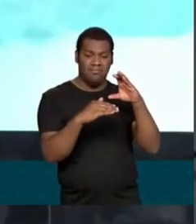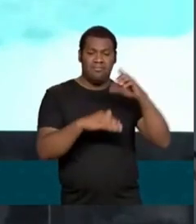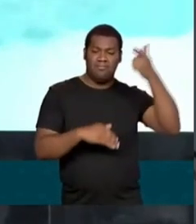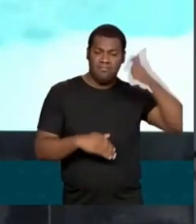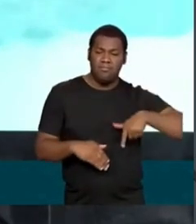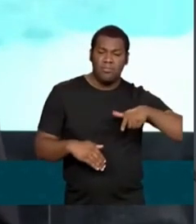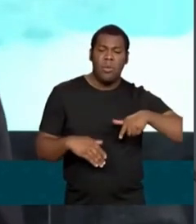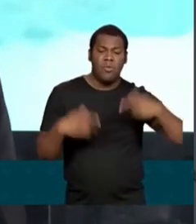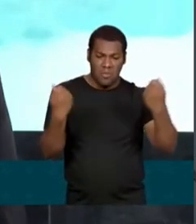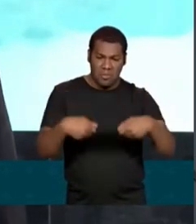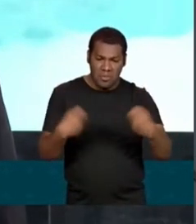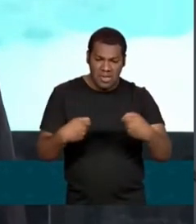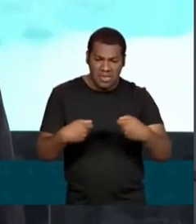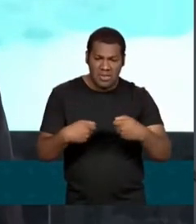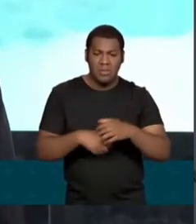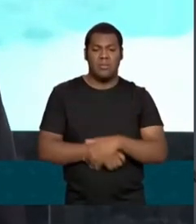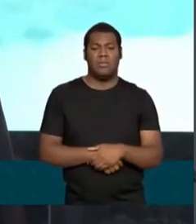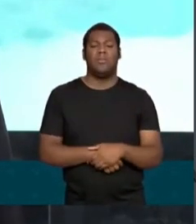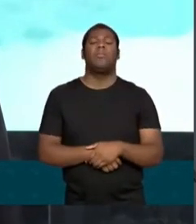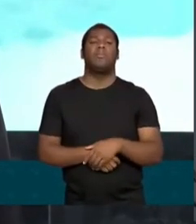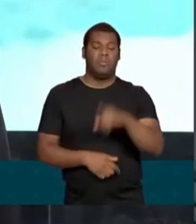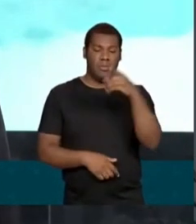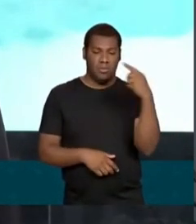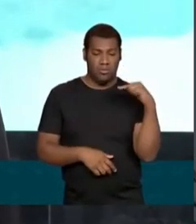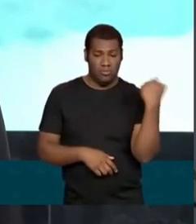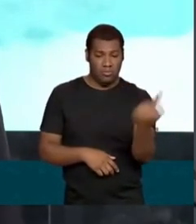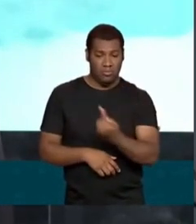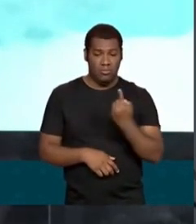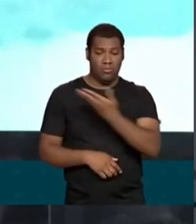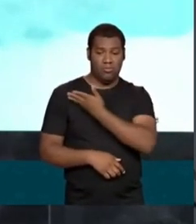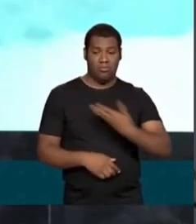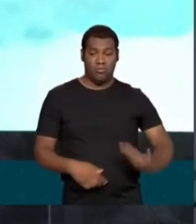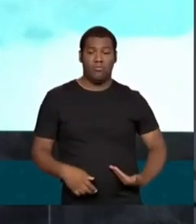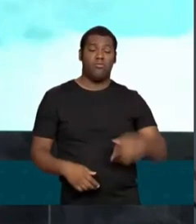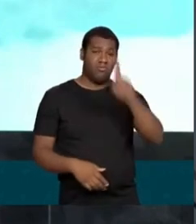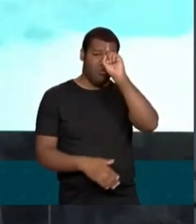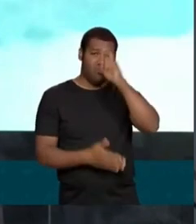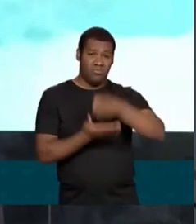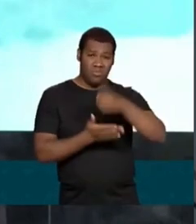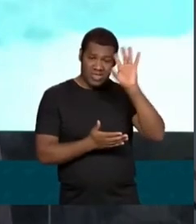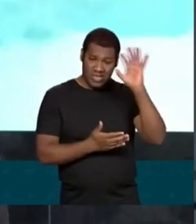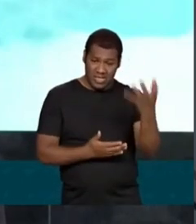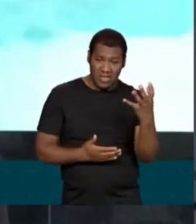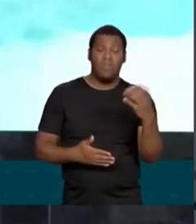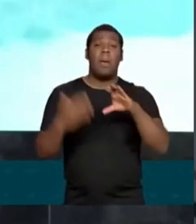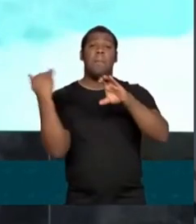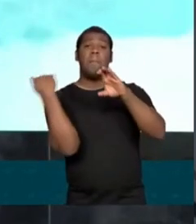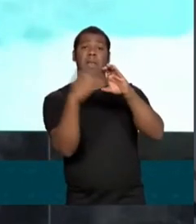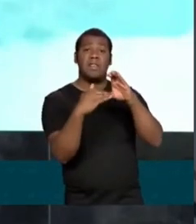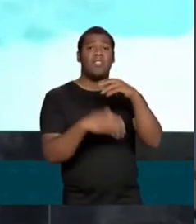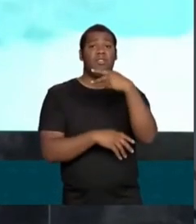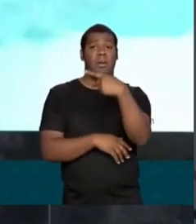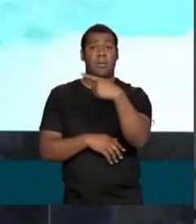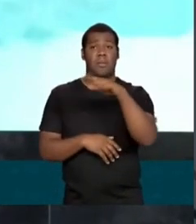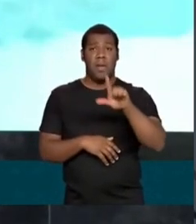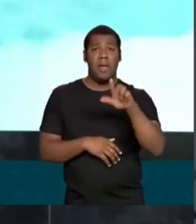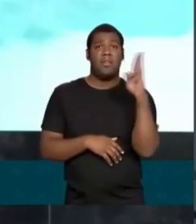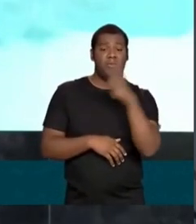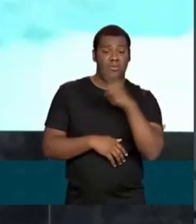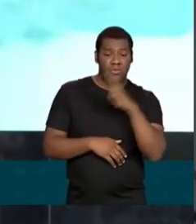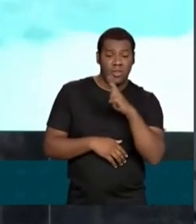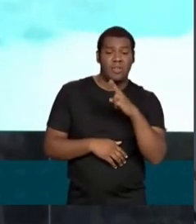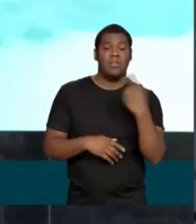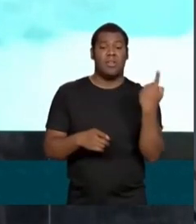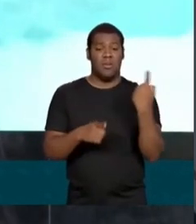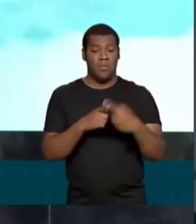o governo a decisão nossa é de envio do pele de urgência porque inclusive ele tramita de forma diferente no